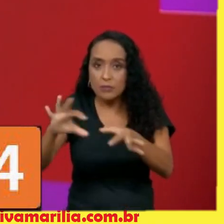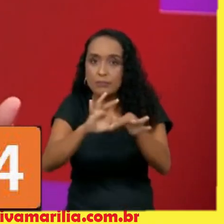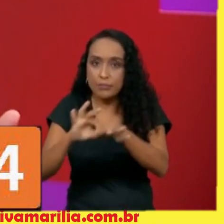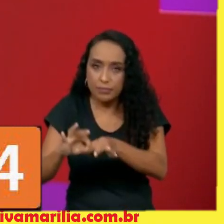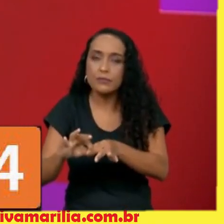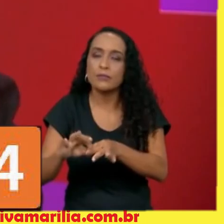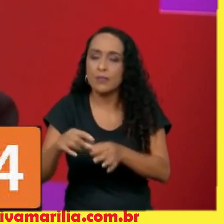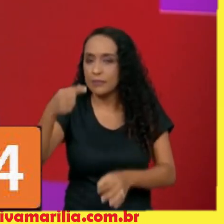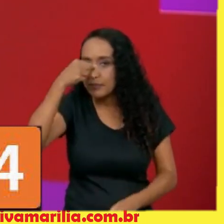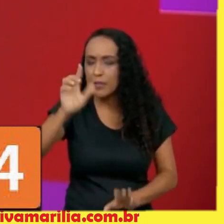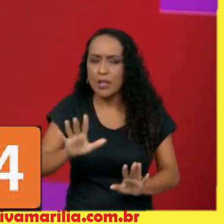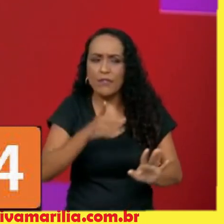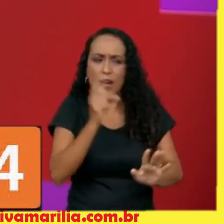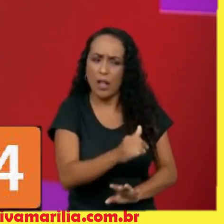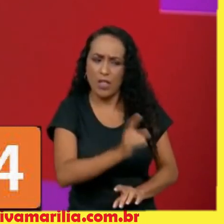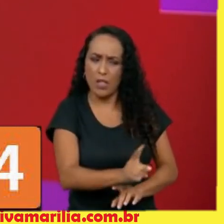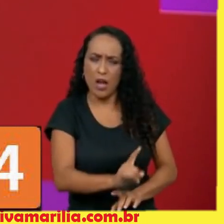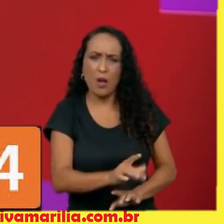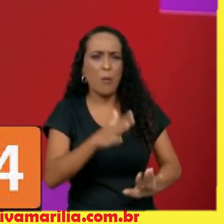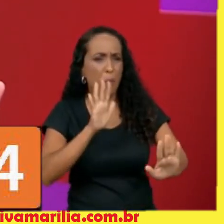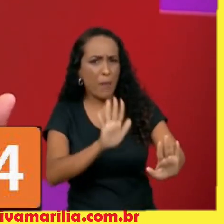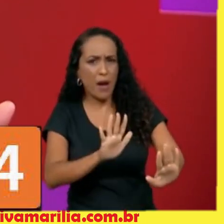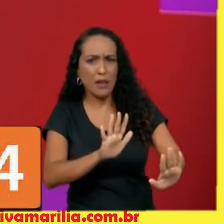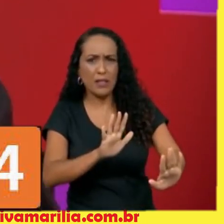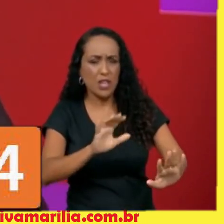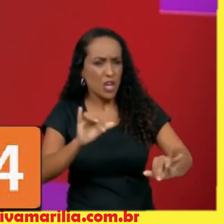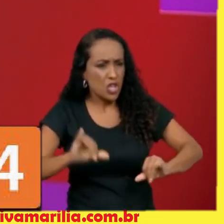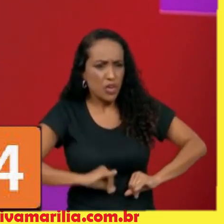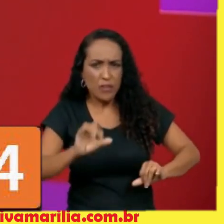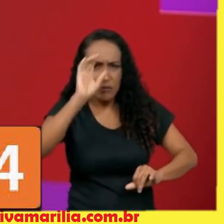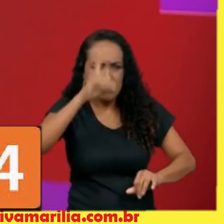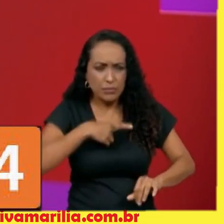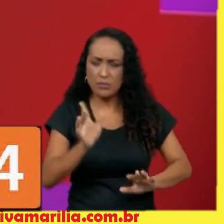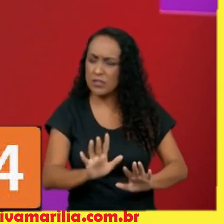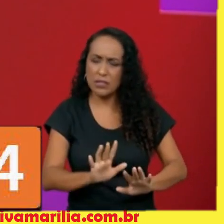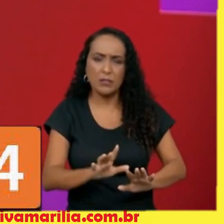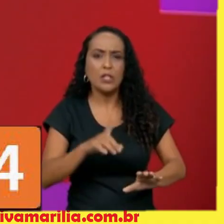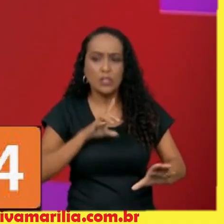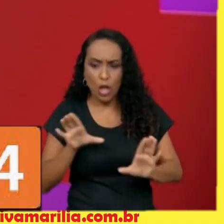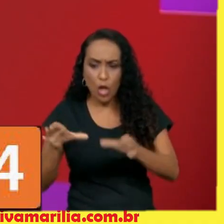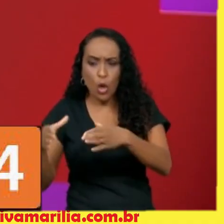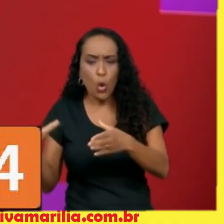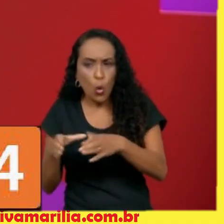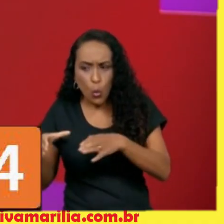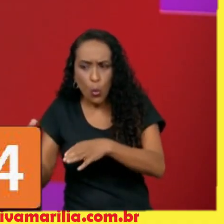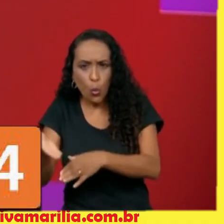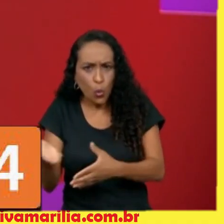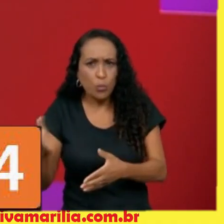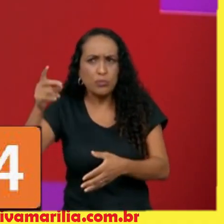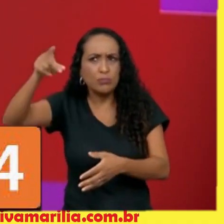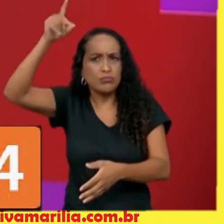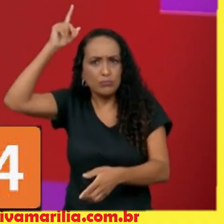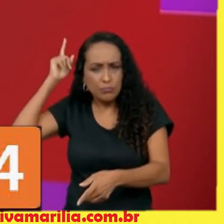para ele, não, irmão, tira essa faca do seu peito. Eu já tenho aqui grupos que são